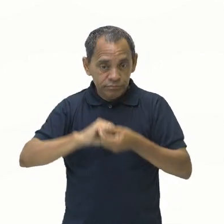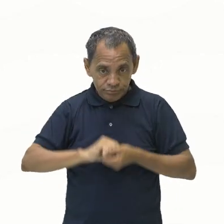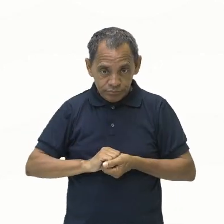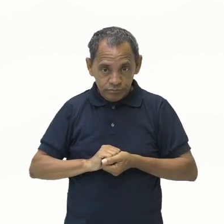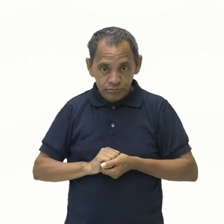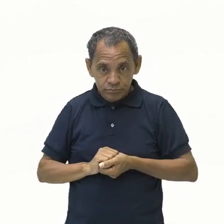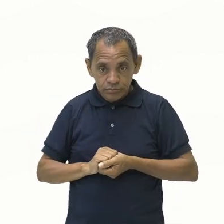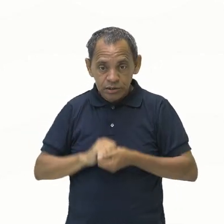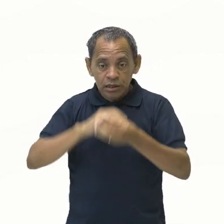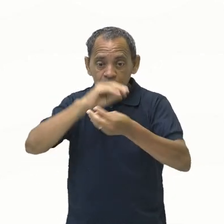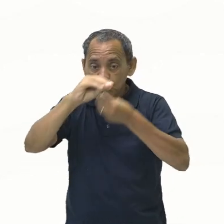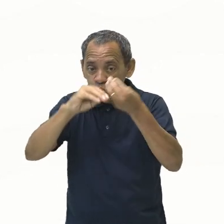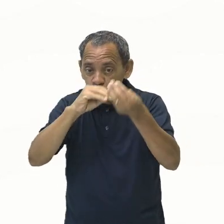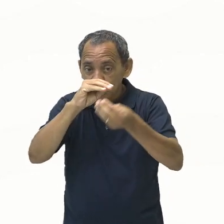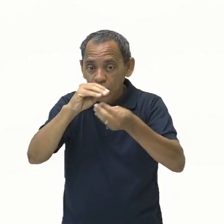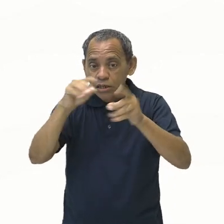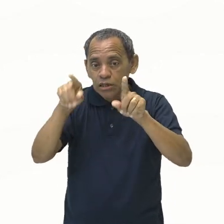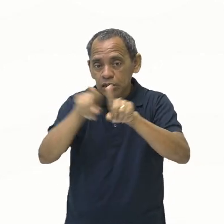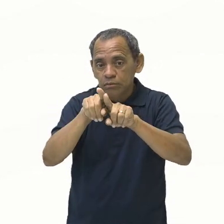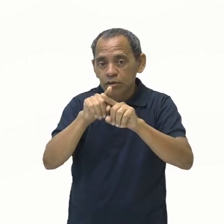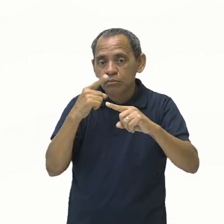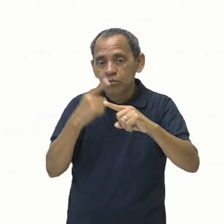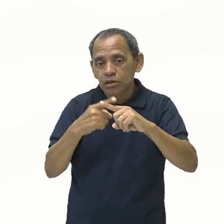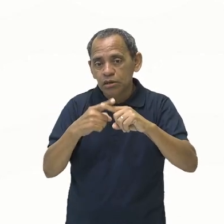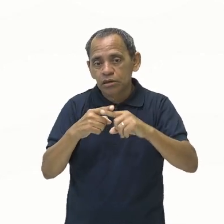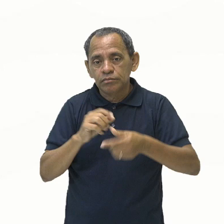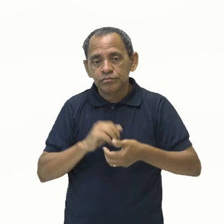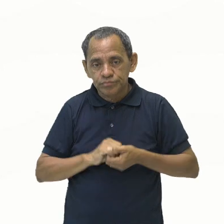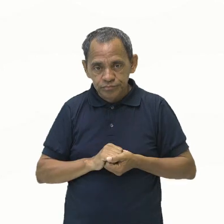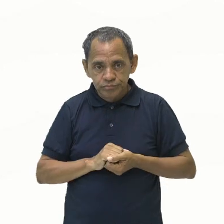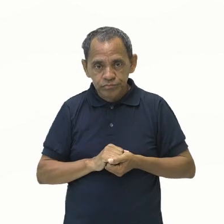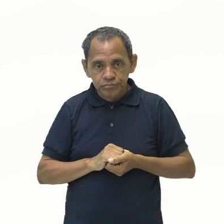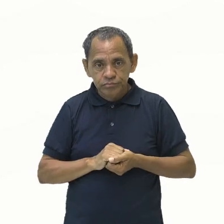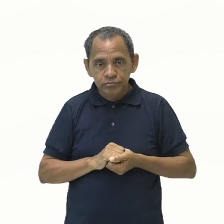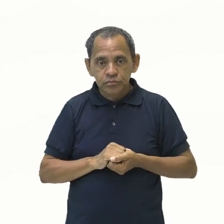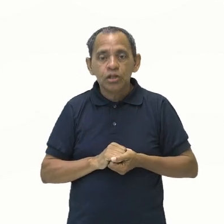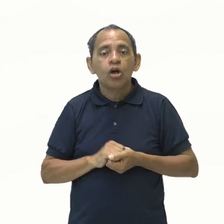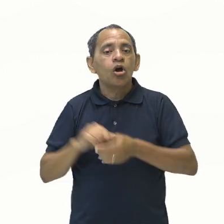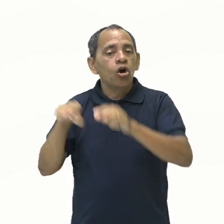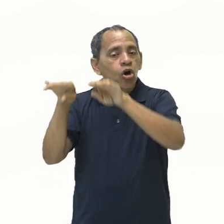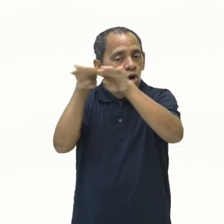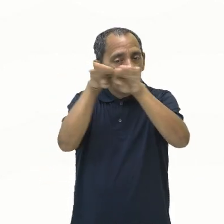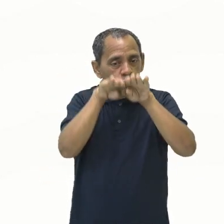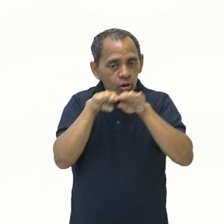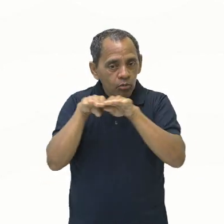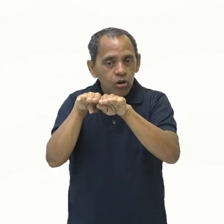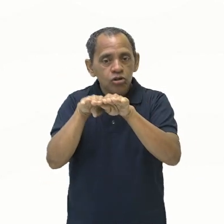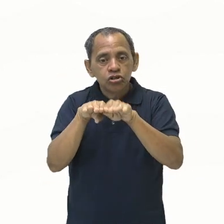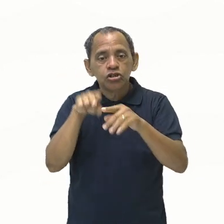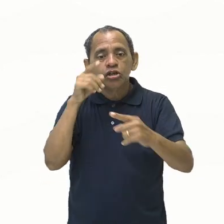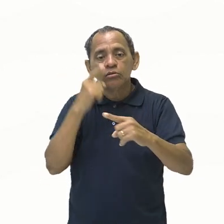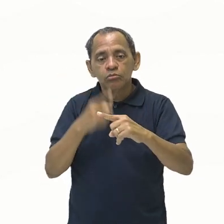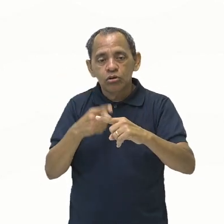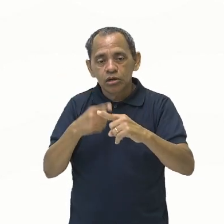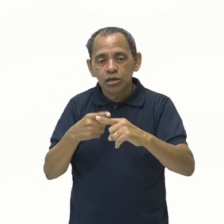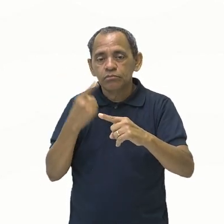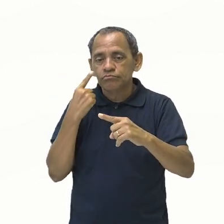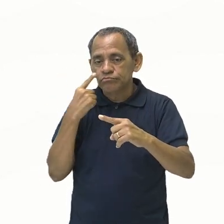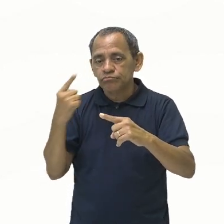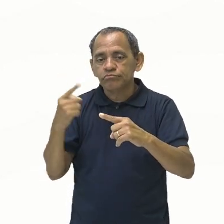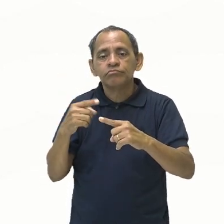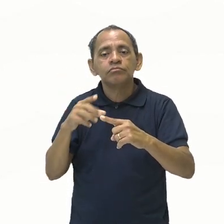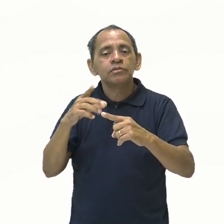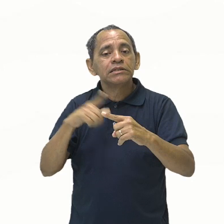uma insaturação aqui. E ela é uma cadeia homogênea porque só